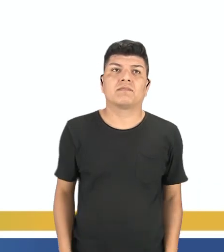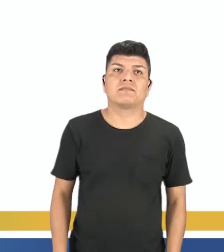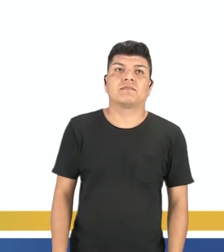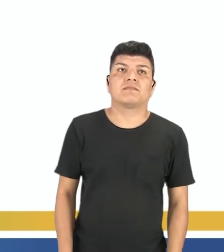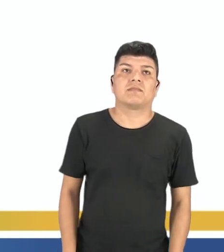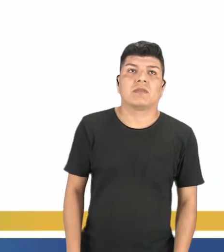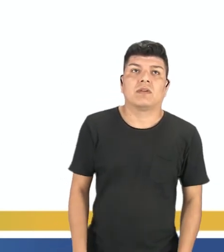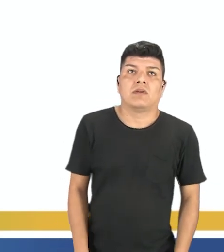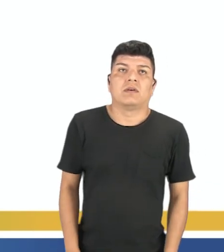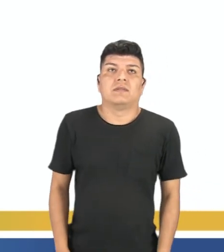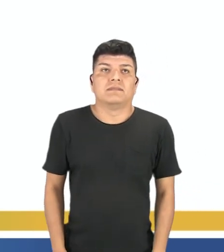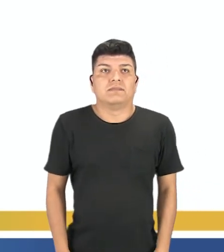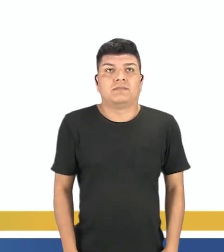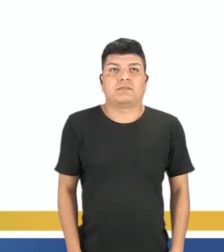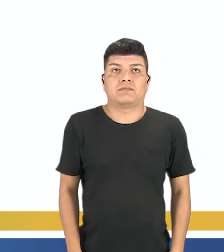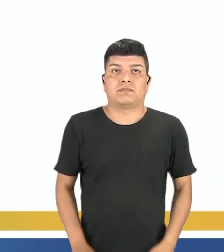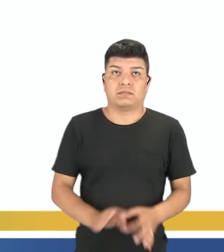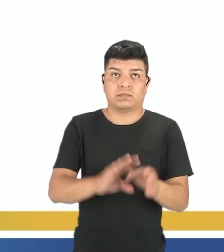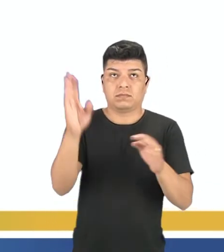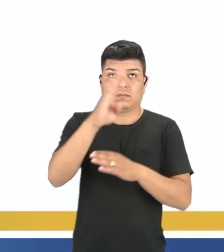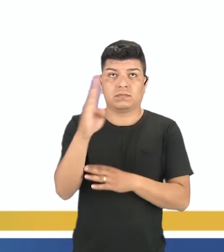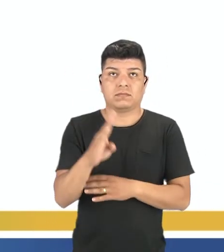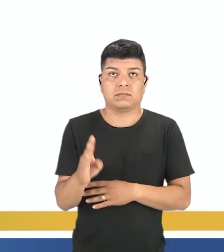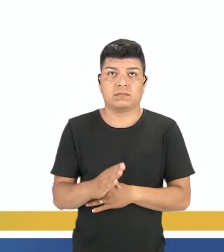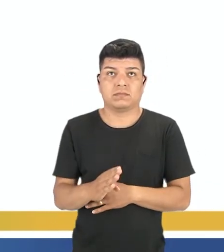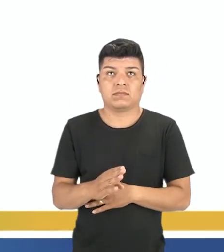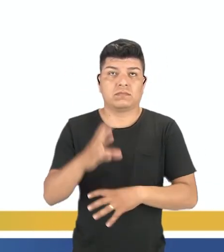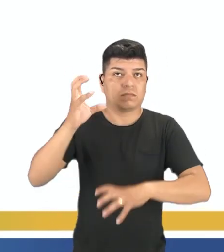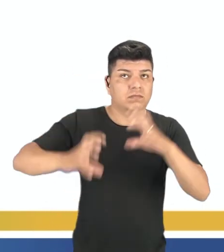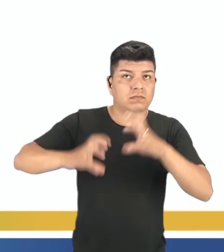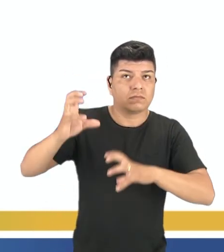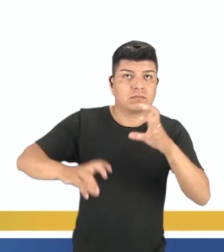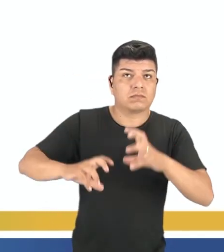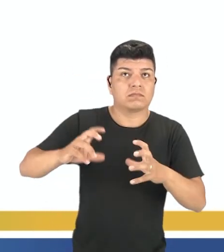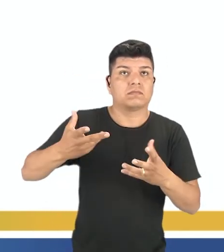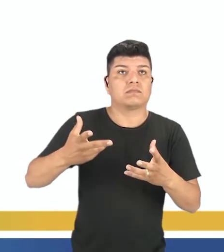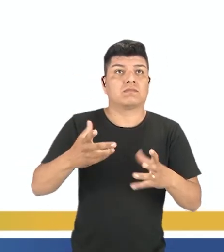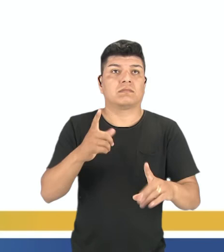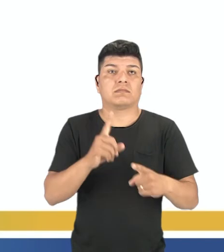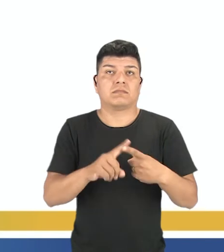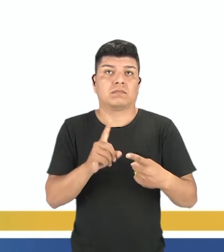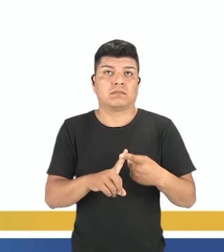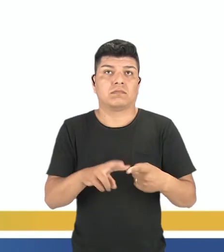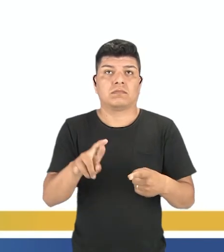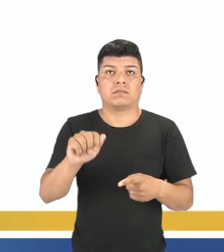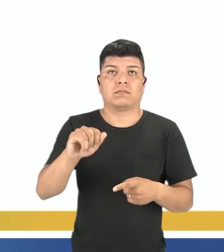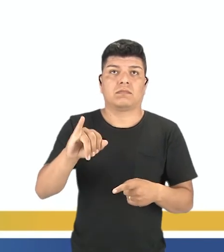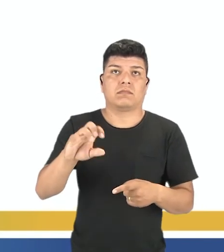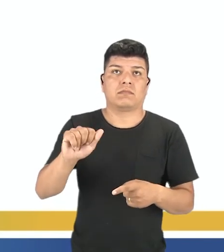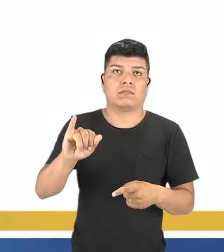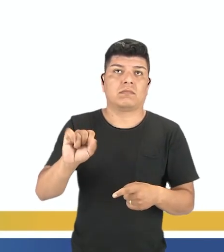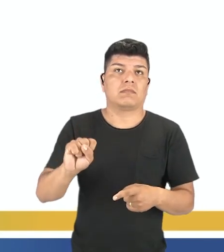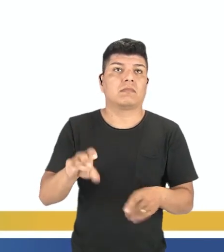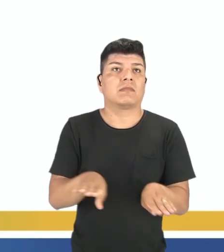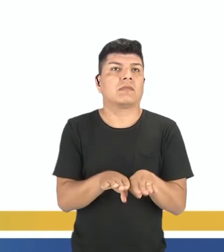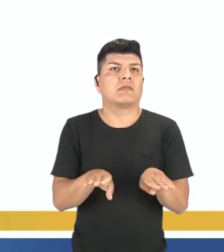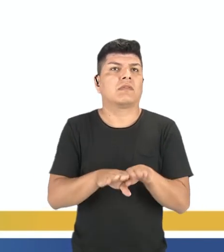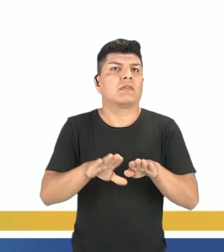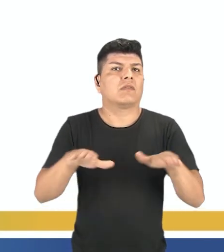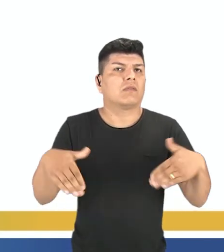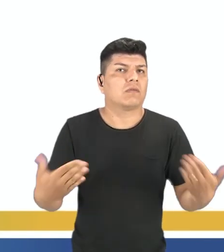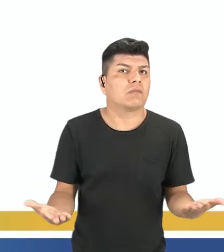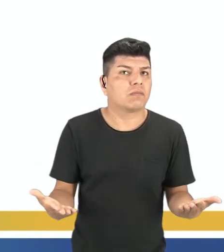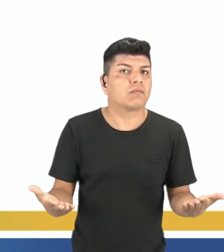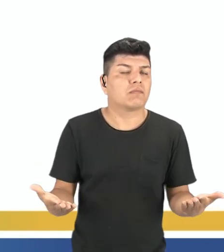O período da independência do Brasil registra conflitos raciais, como se depreende. Então, que conflitos raciais é